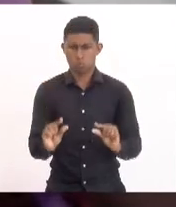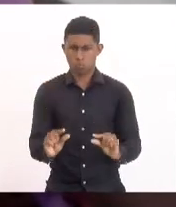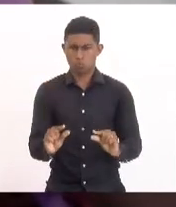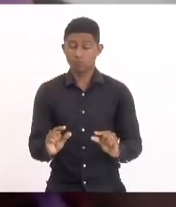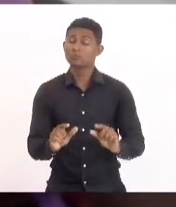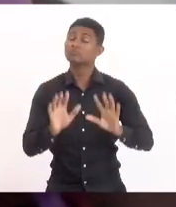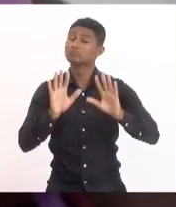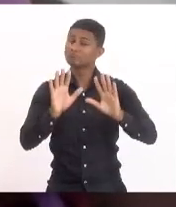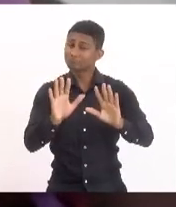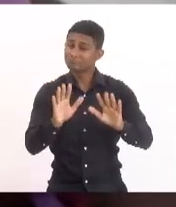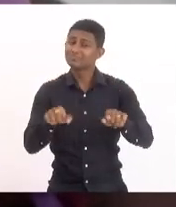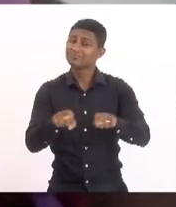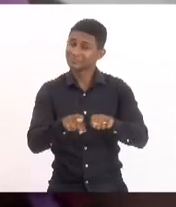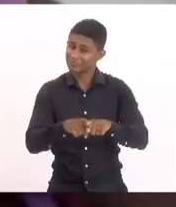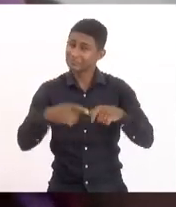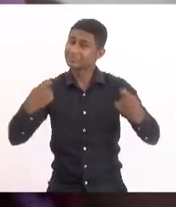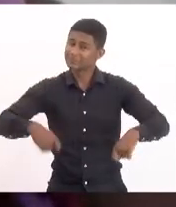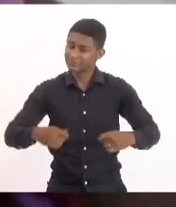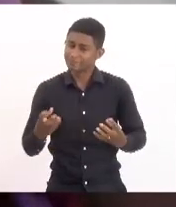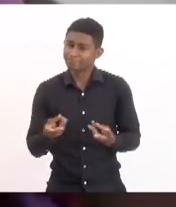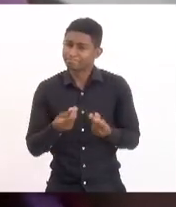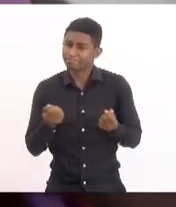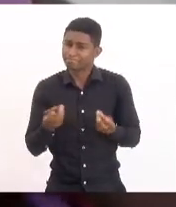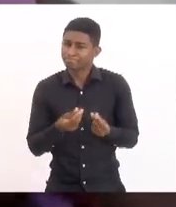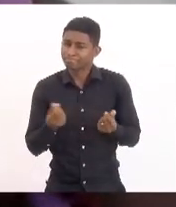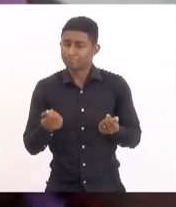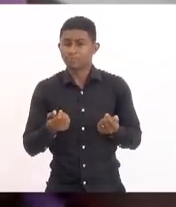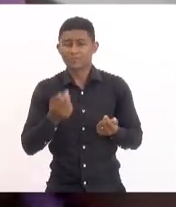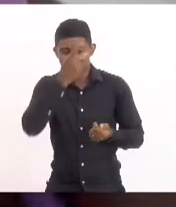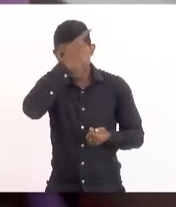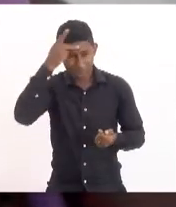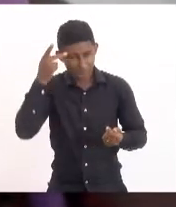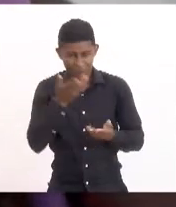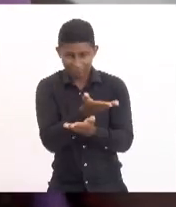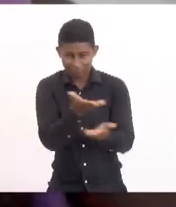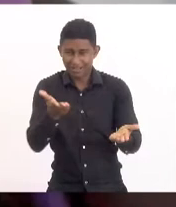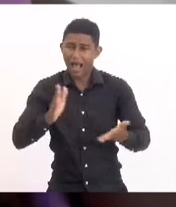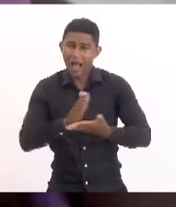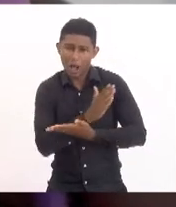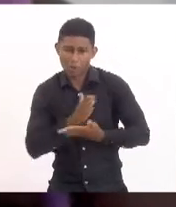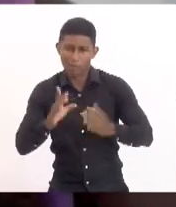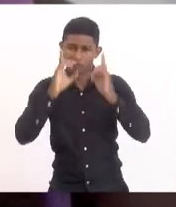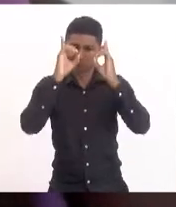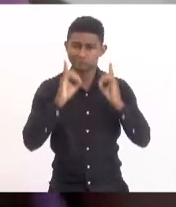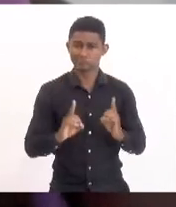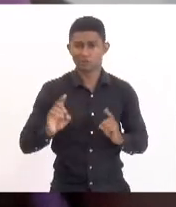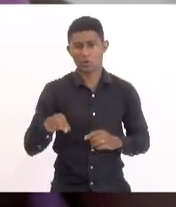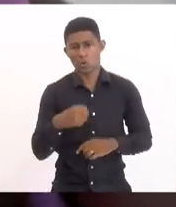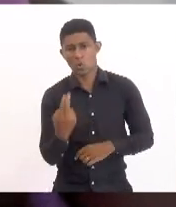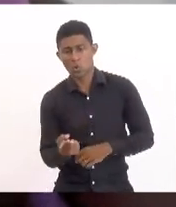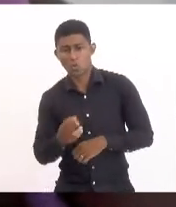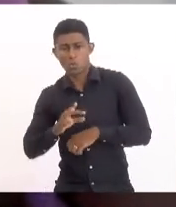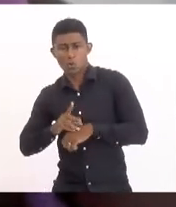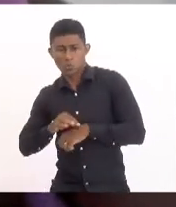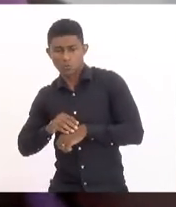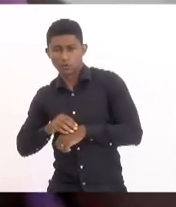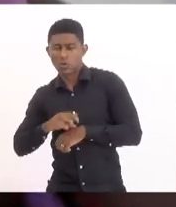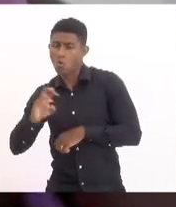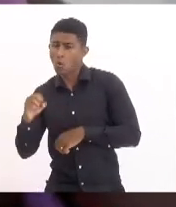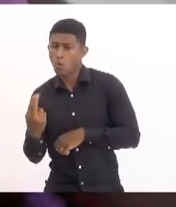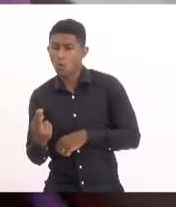ainda há uma sensibilidade em relação às pessoas com comorbidade ou situação de saúde mental